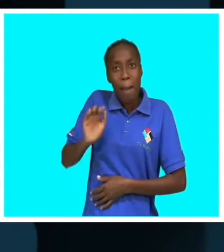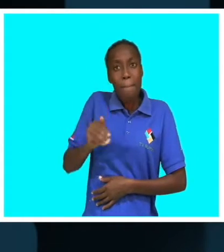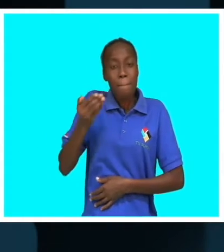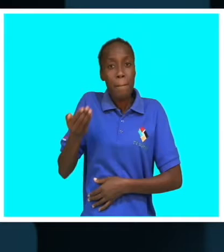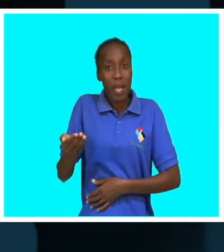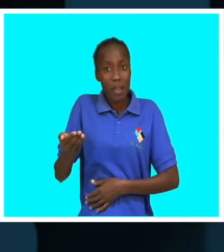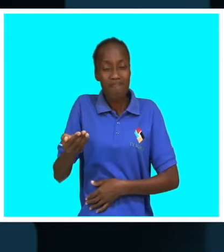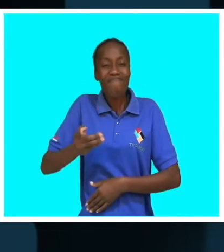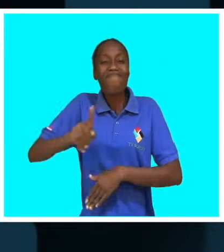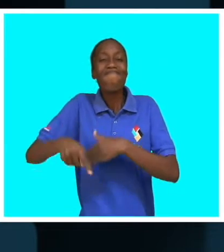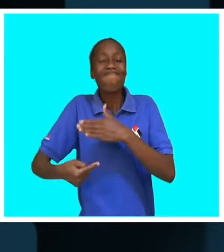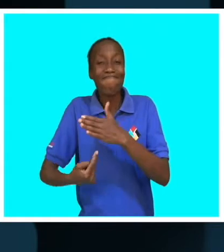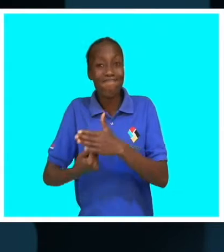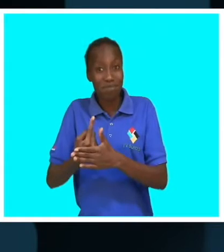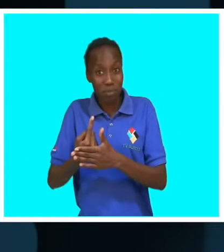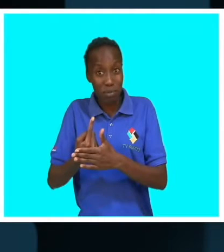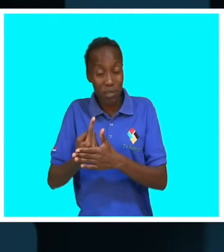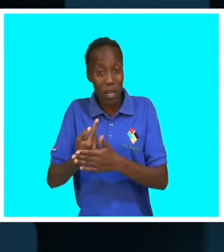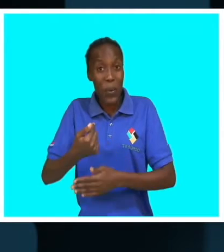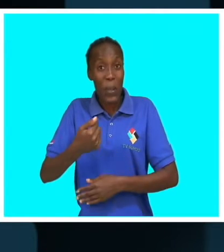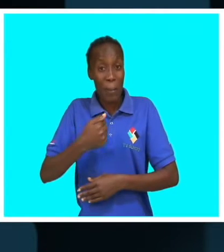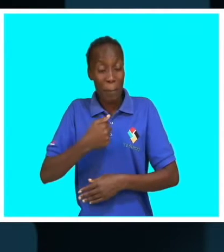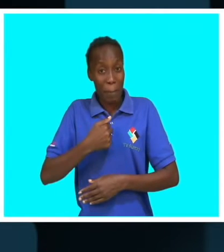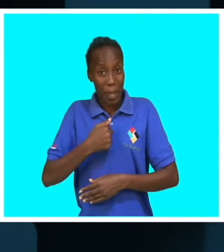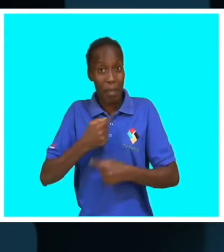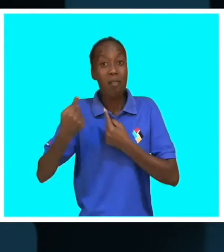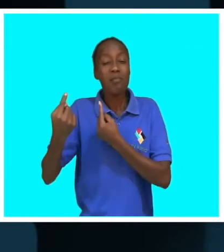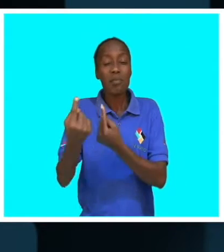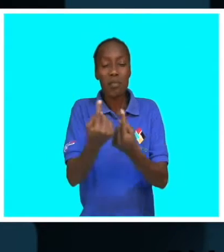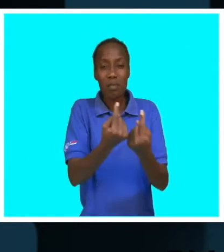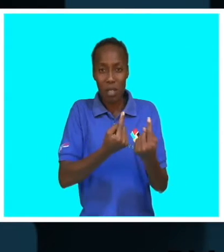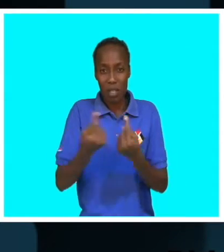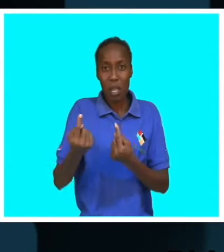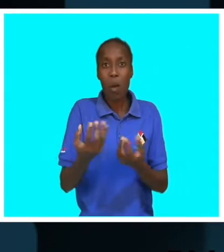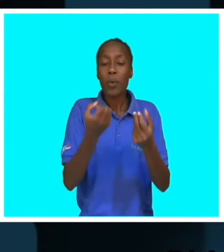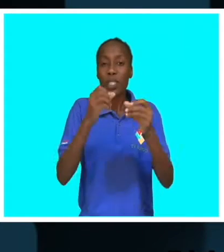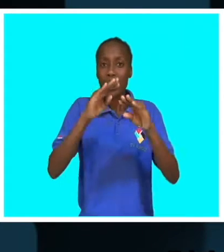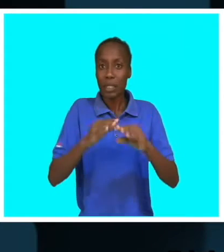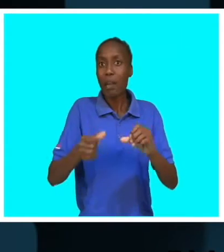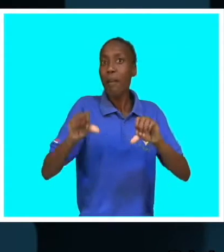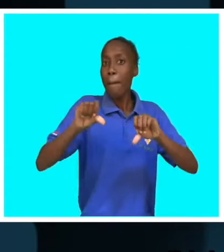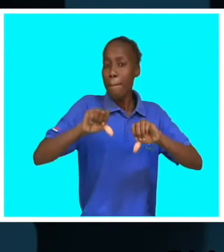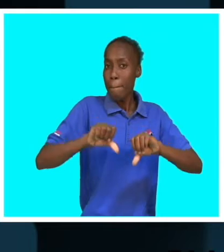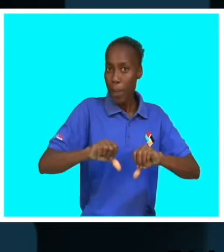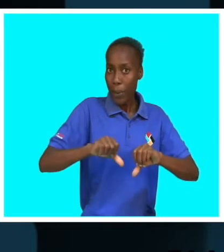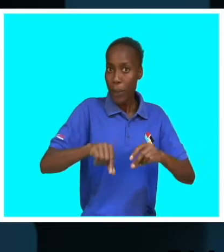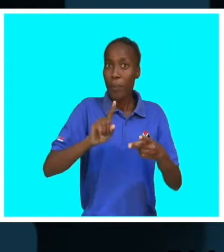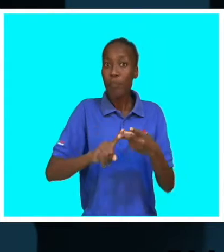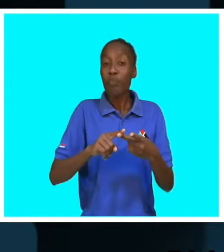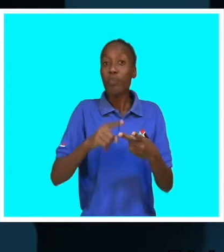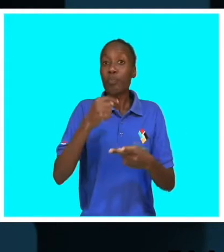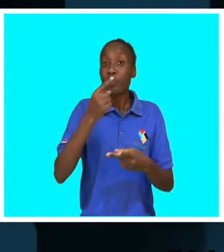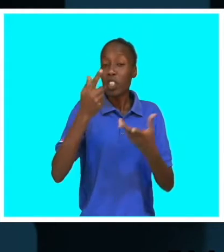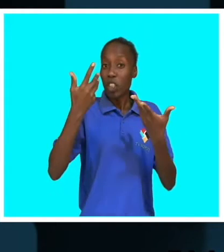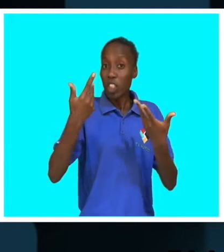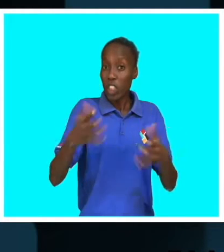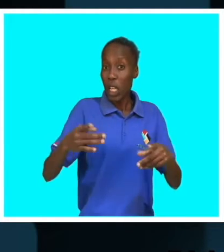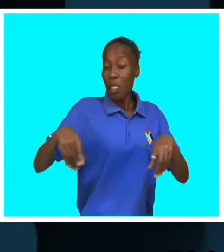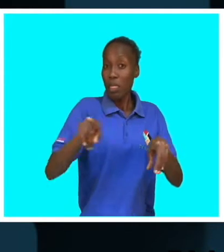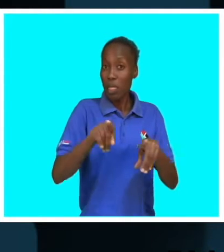em risco a minha situação. Falaria também de ter passado